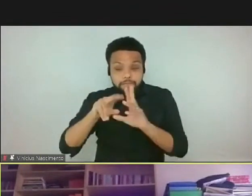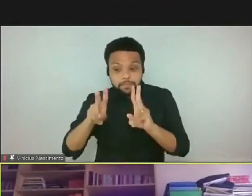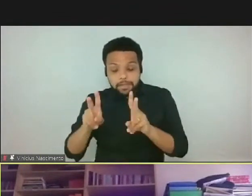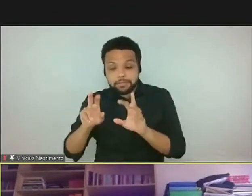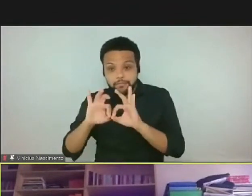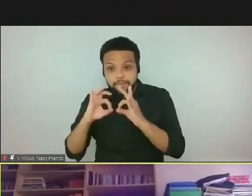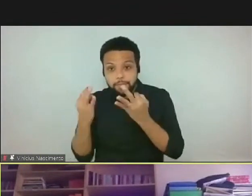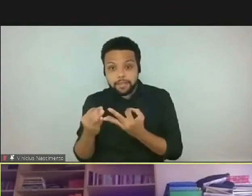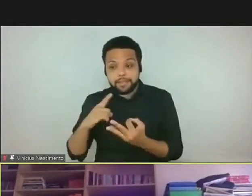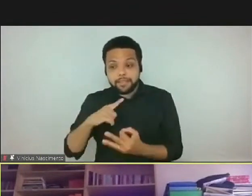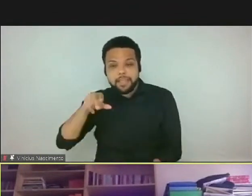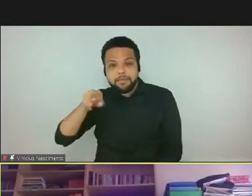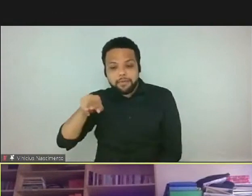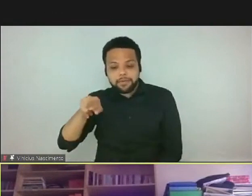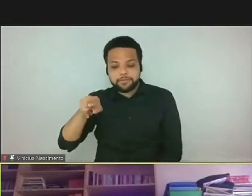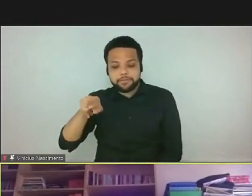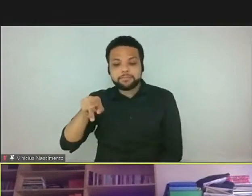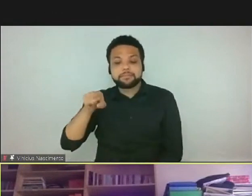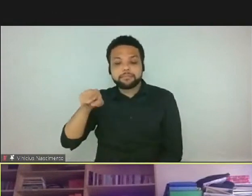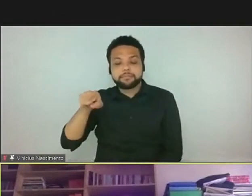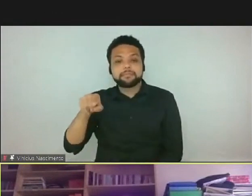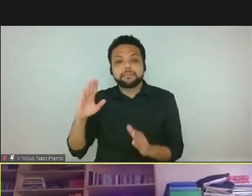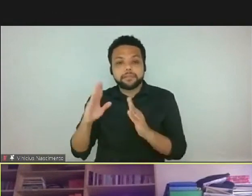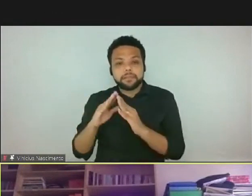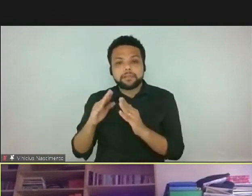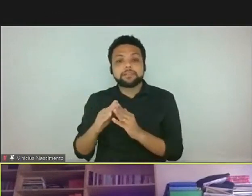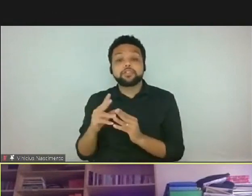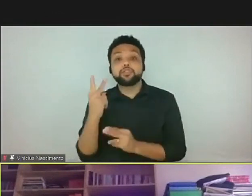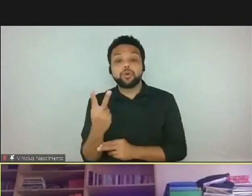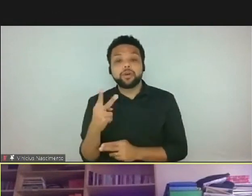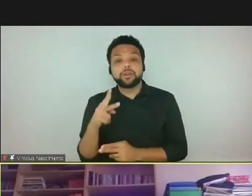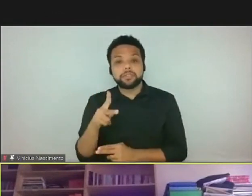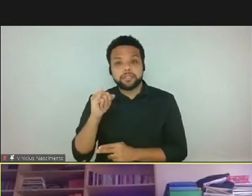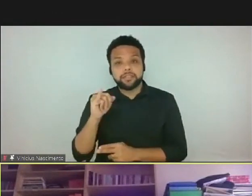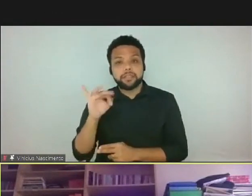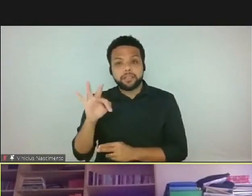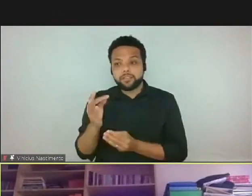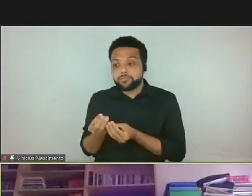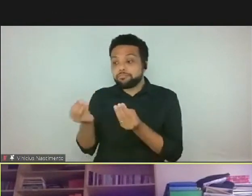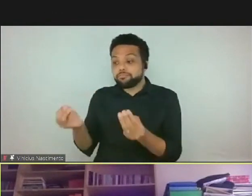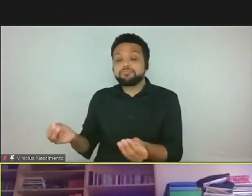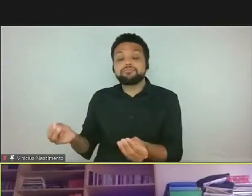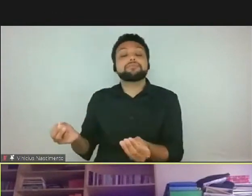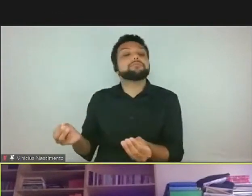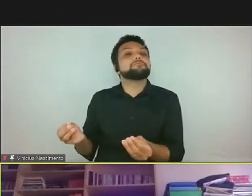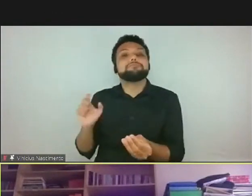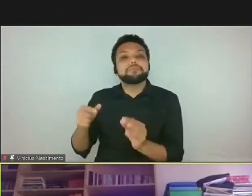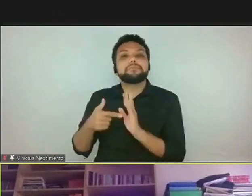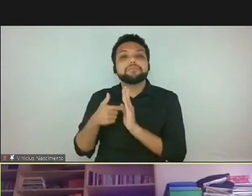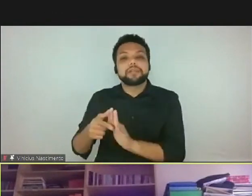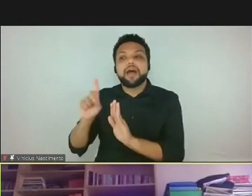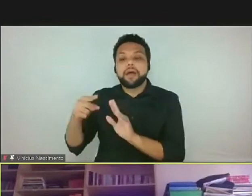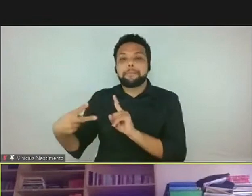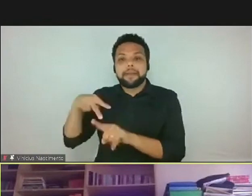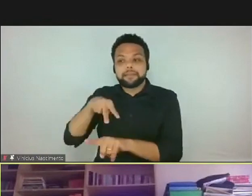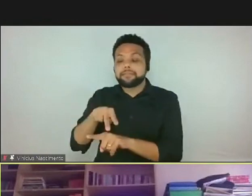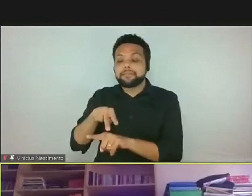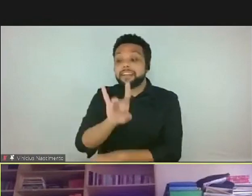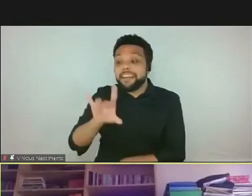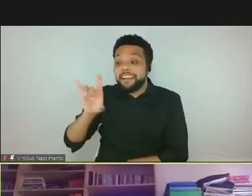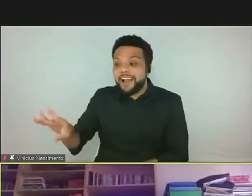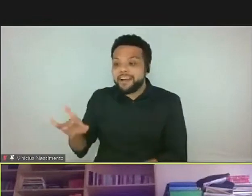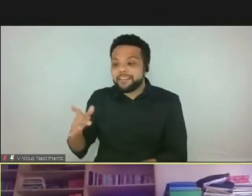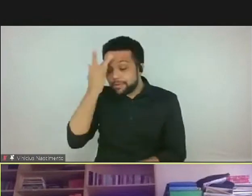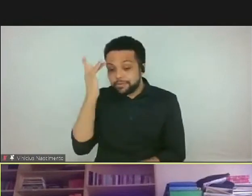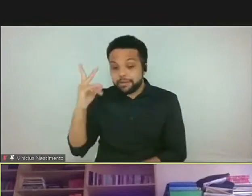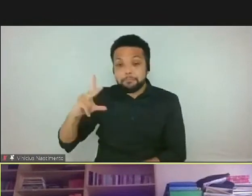casa, para esta casa iam 2 kits, né, para marcar bem essa perspectiva de que cada um, né,